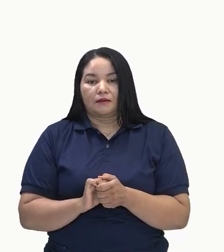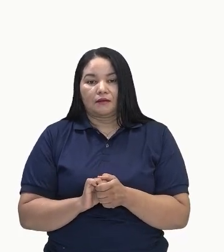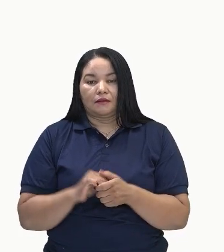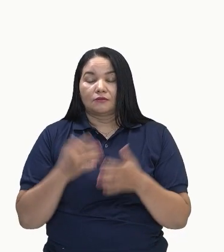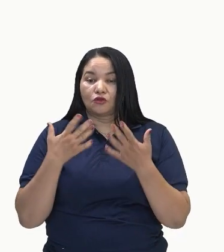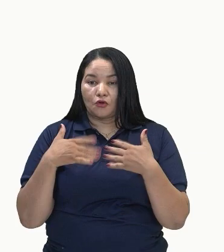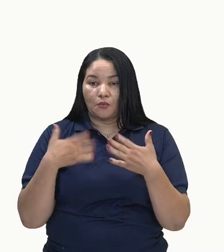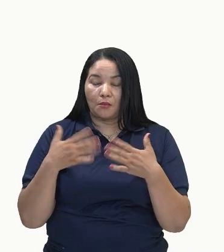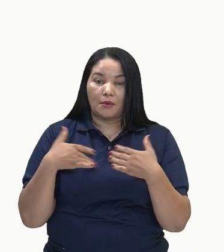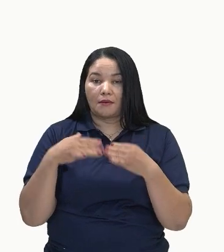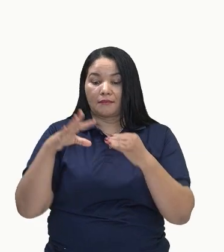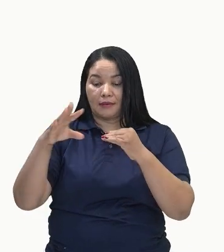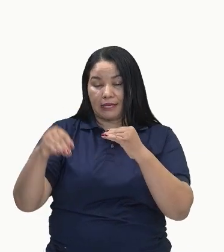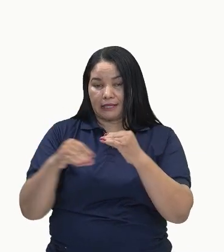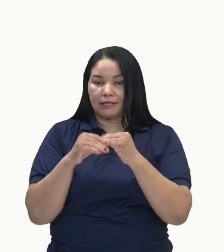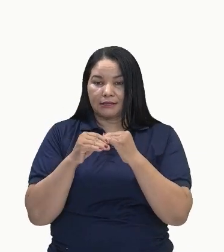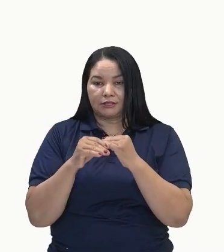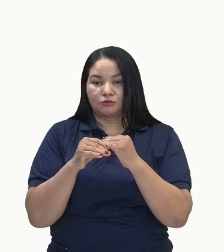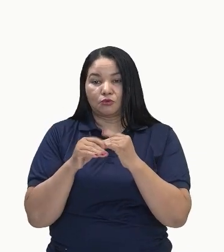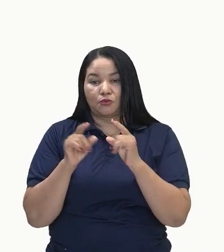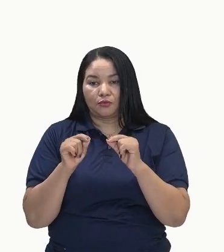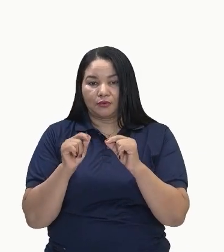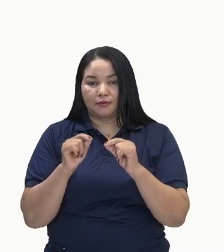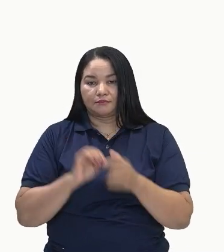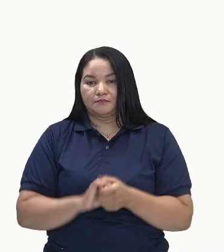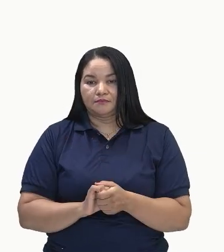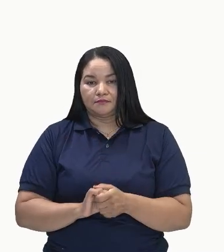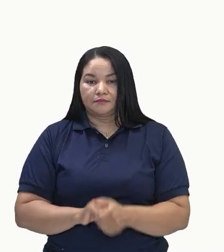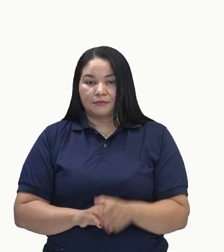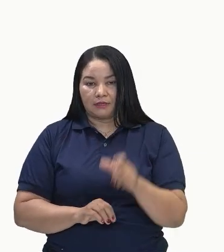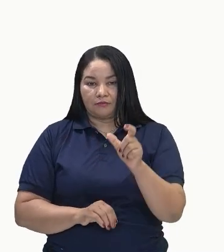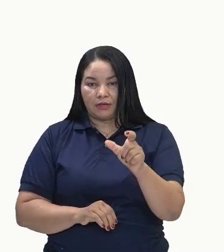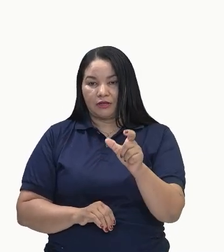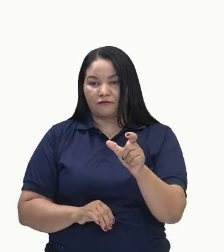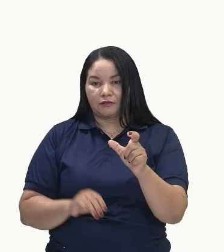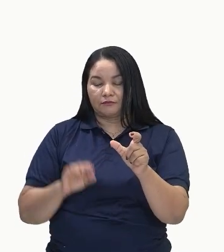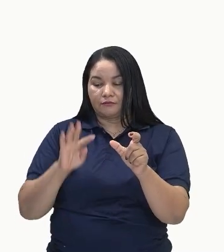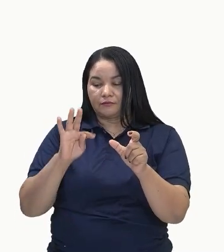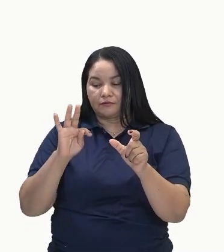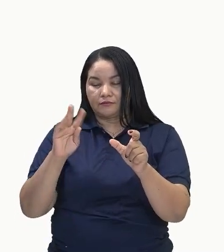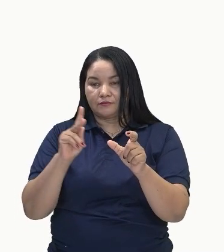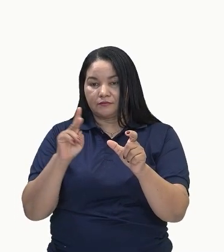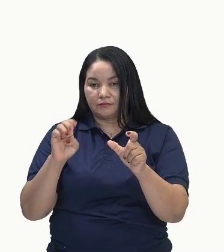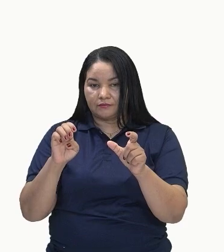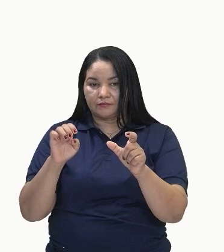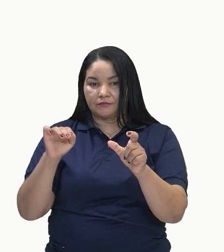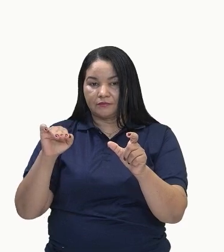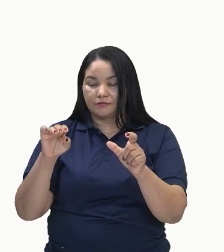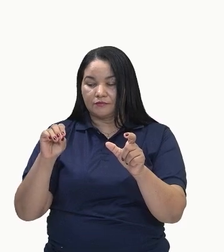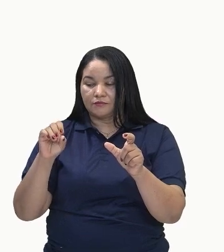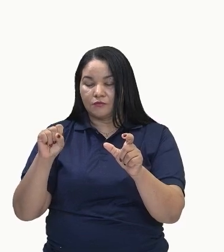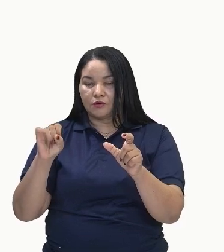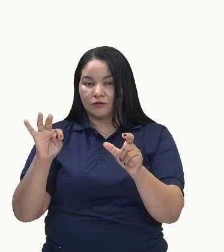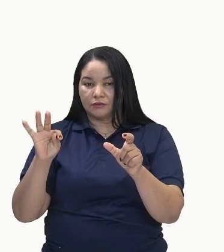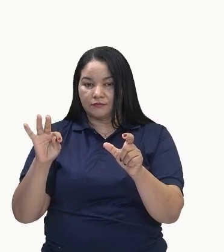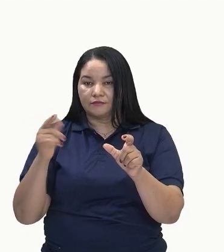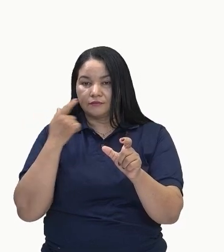pelo acréscimo the most, né, dessa expressão aqui, the most, before